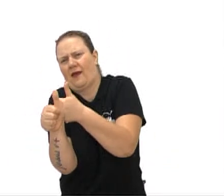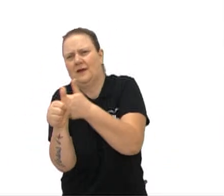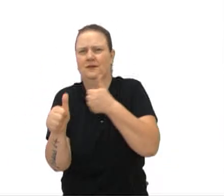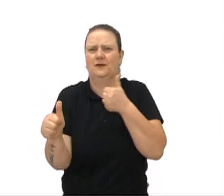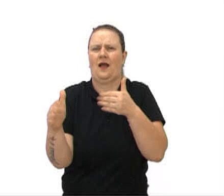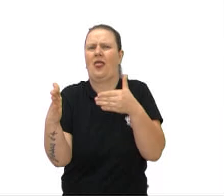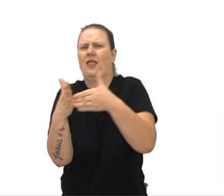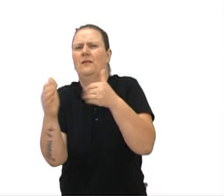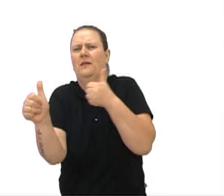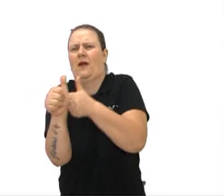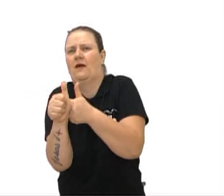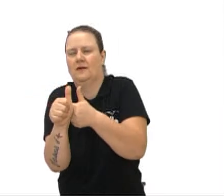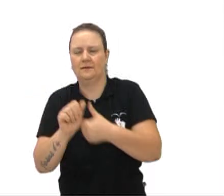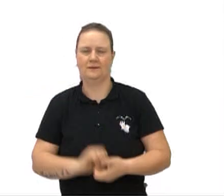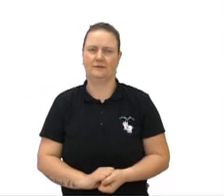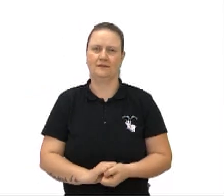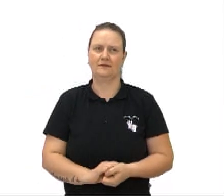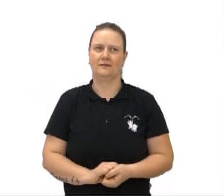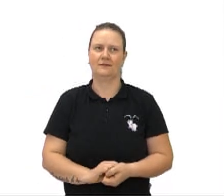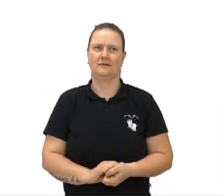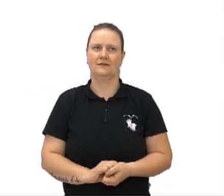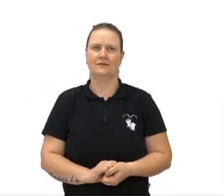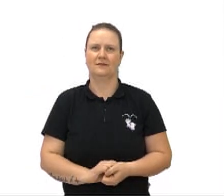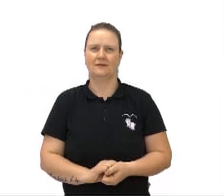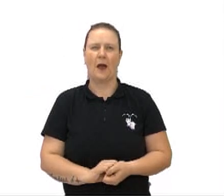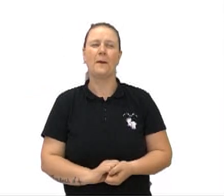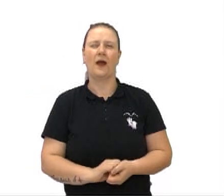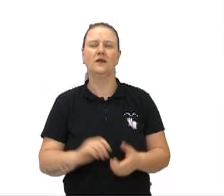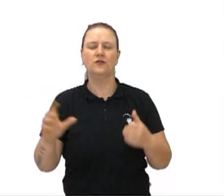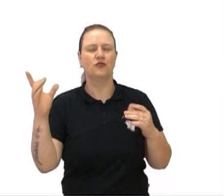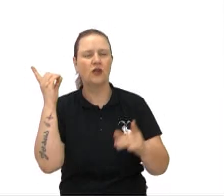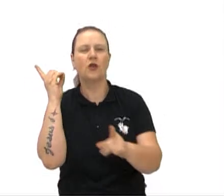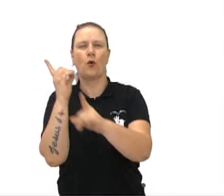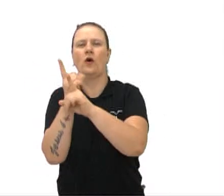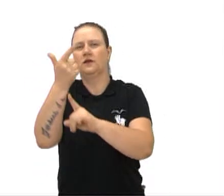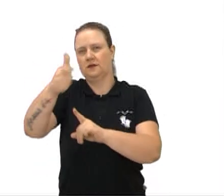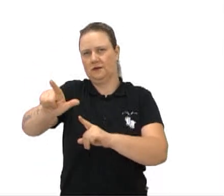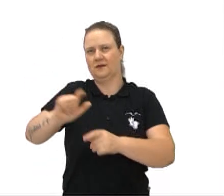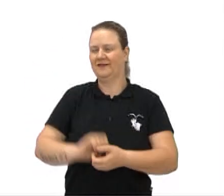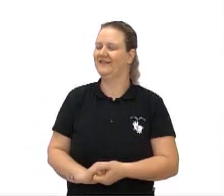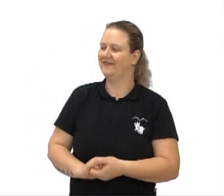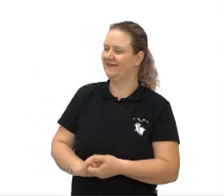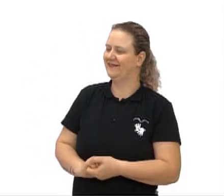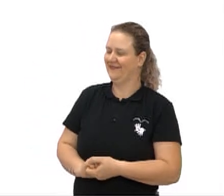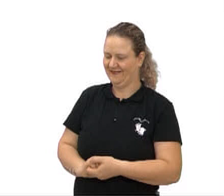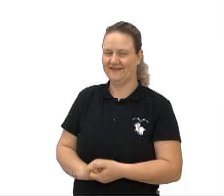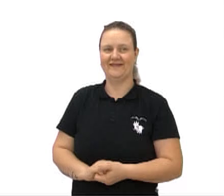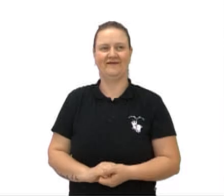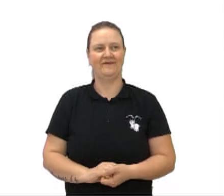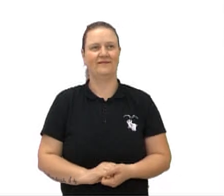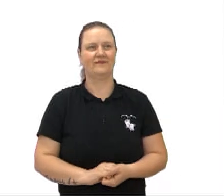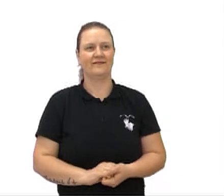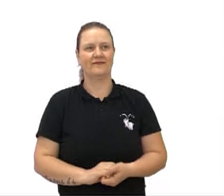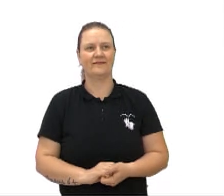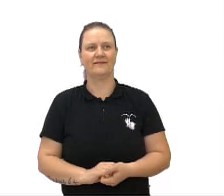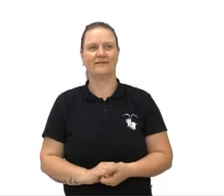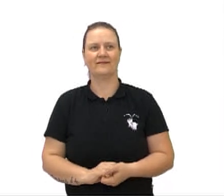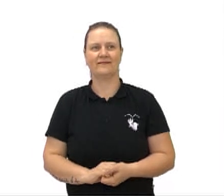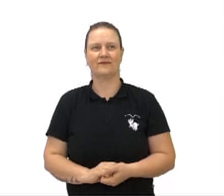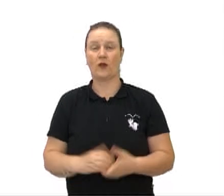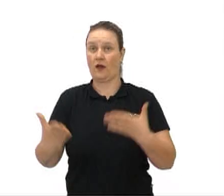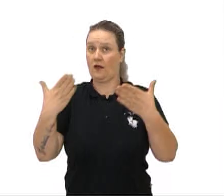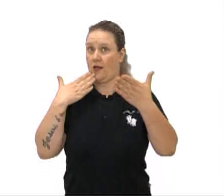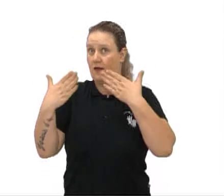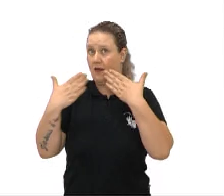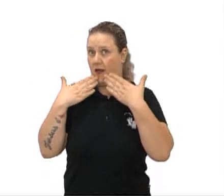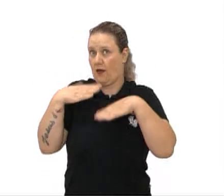vemos, Ana. Então, a Ana diz, até logo, né? E a Laura responde, nos vemos, Ana. Assim ficou, então, o nosso